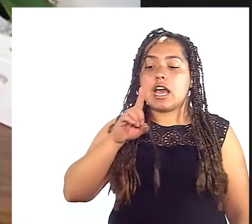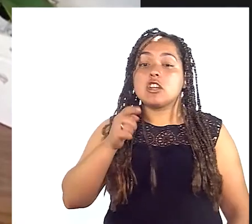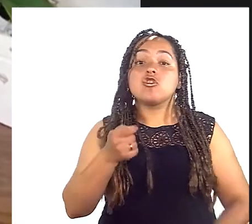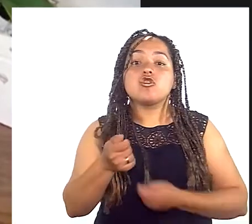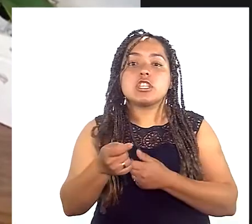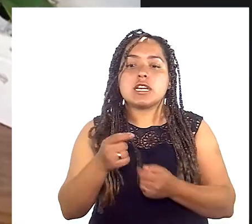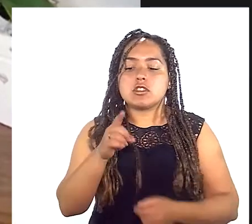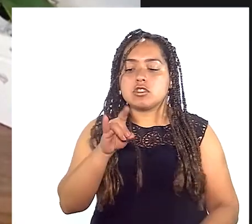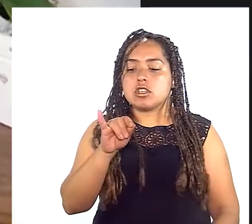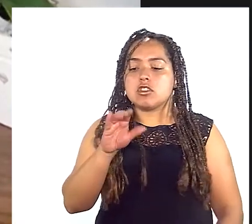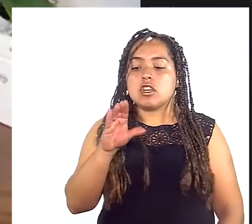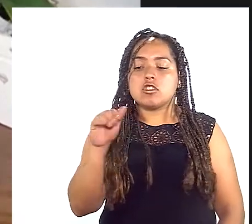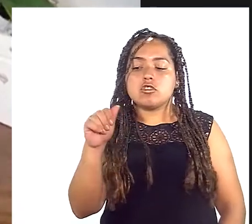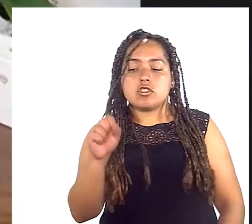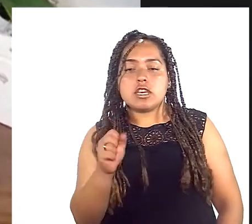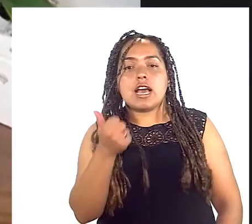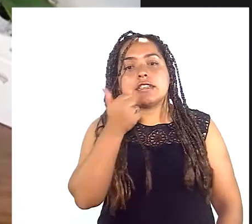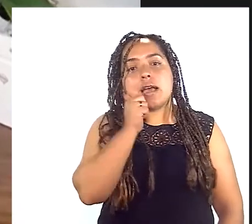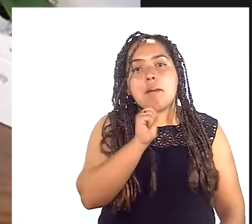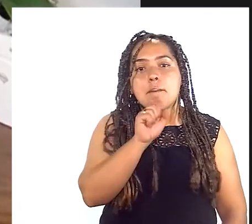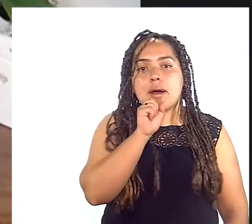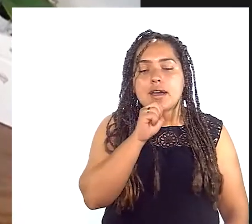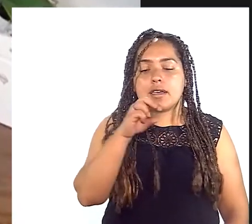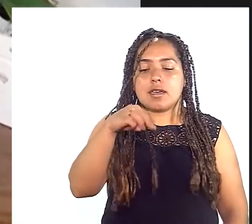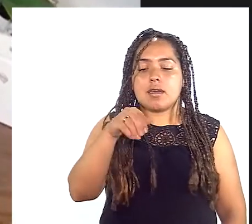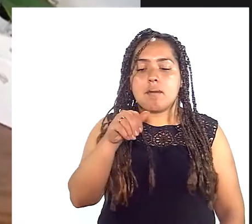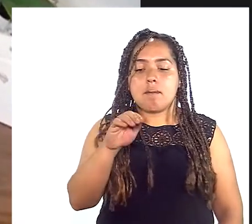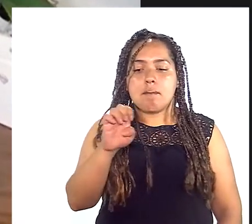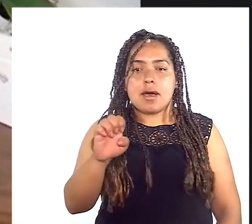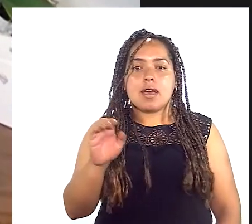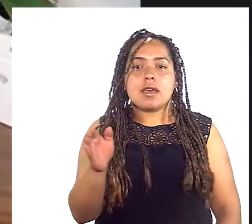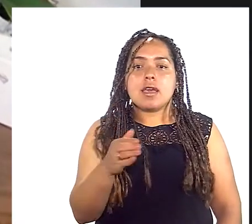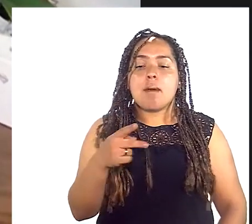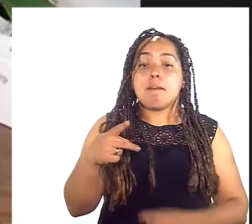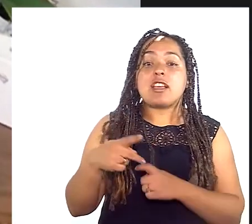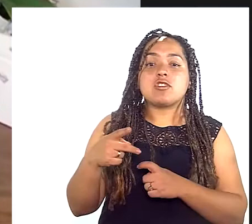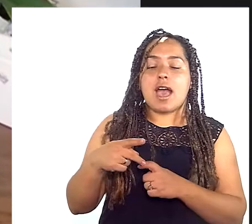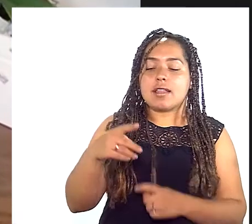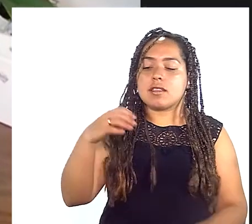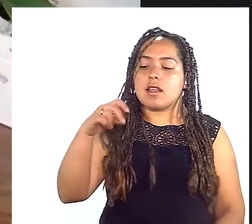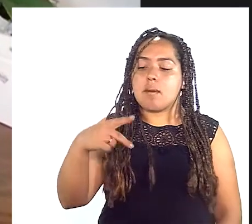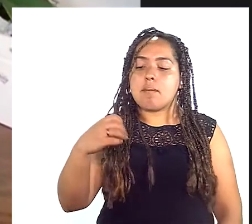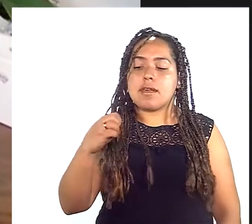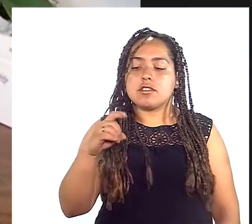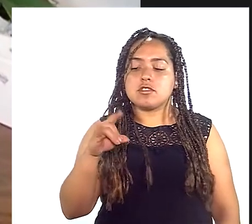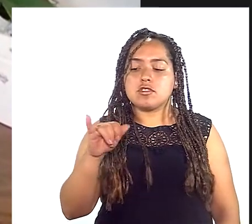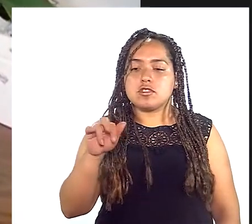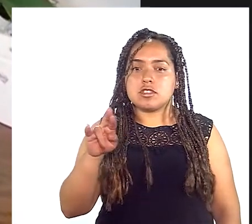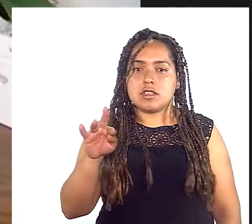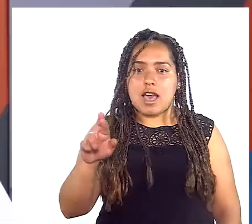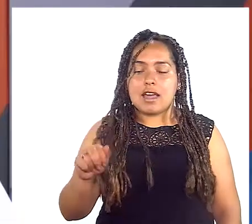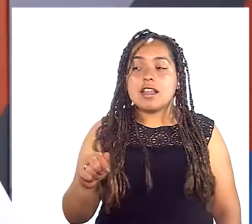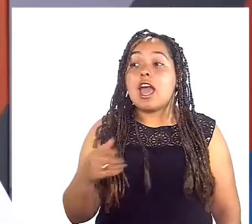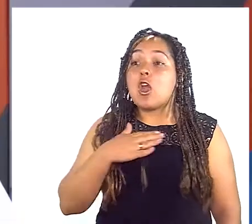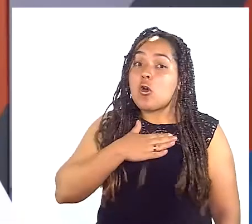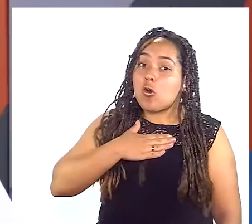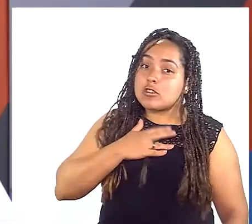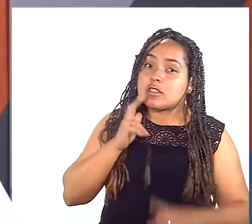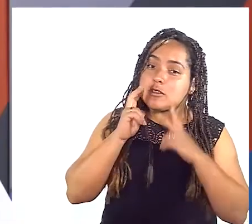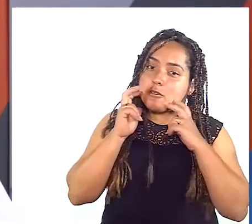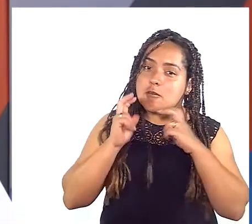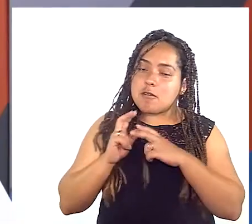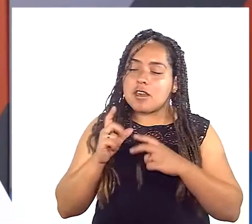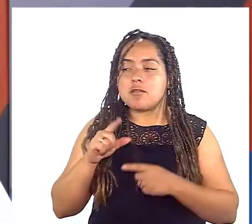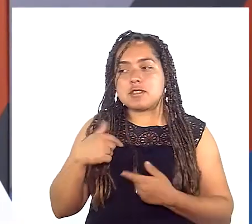Dicas de mãe pediatra, eu fico à disposição, e lá também tem bastante informações, e é um prazer estar aqui. Prazer é todo nosso. Gostei de